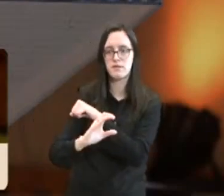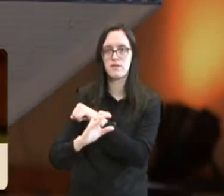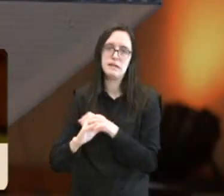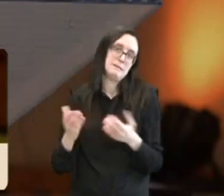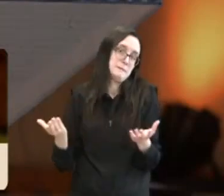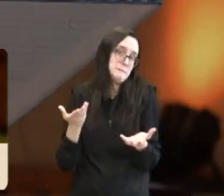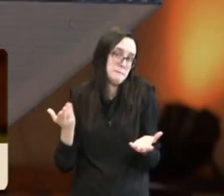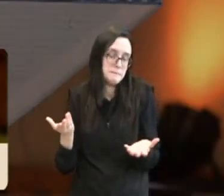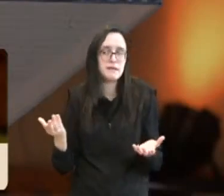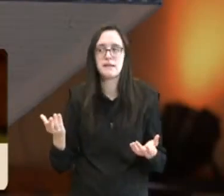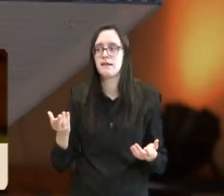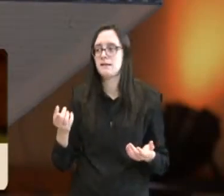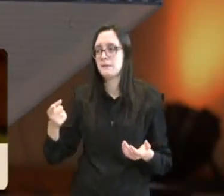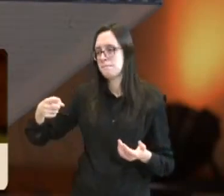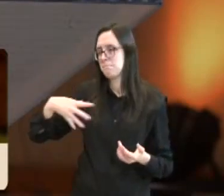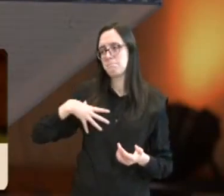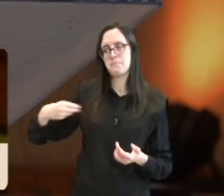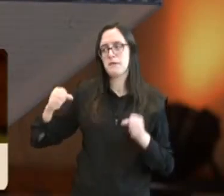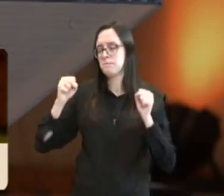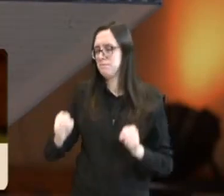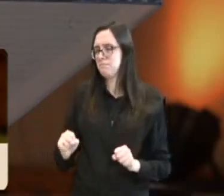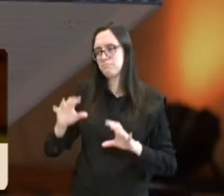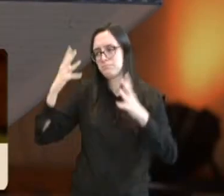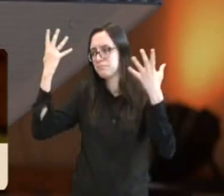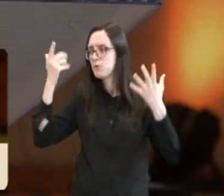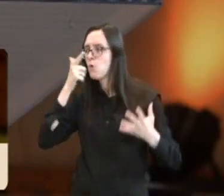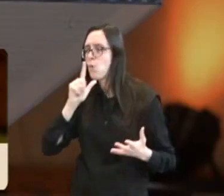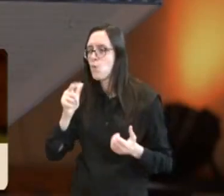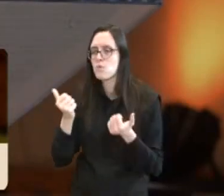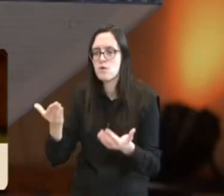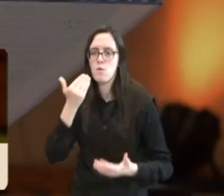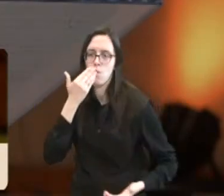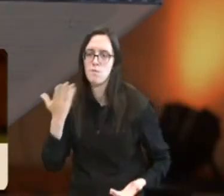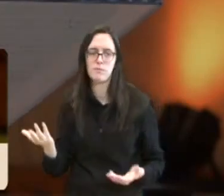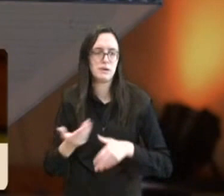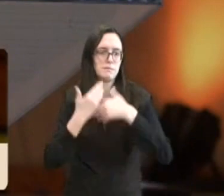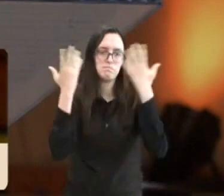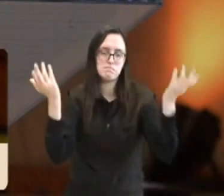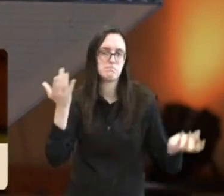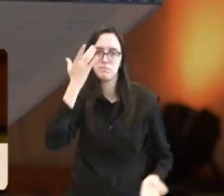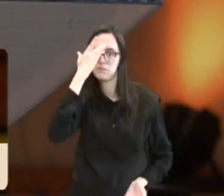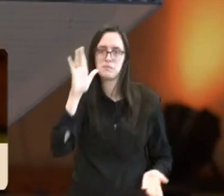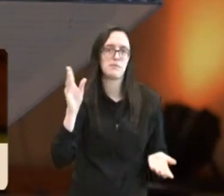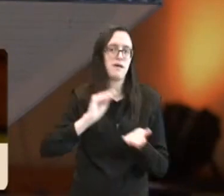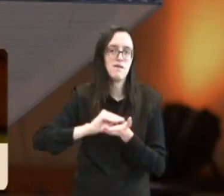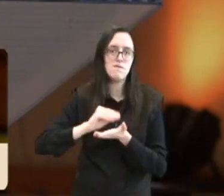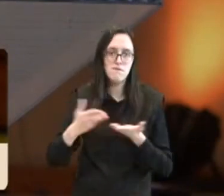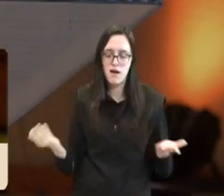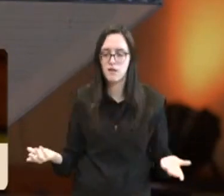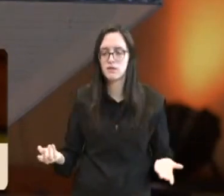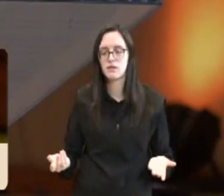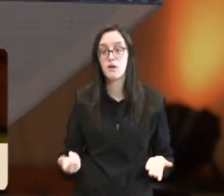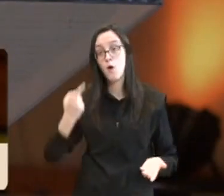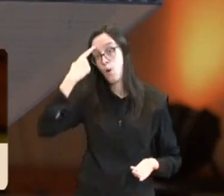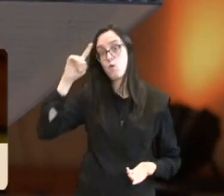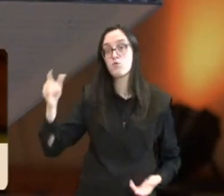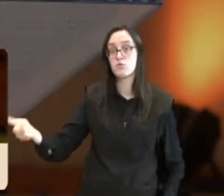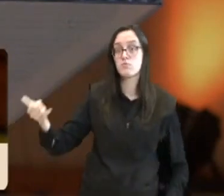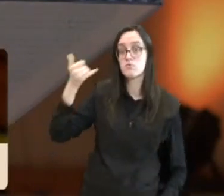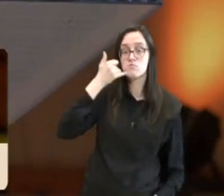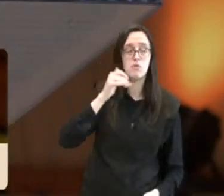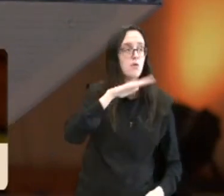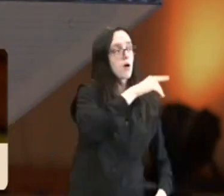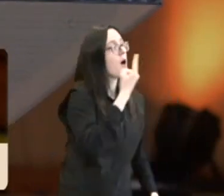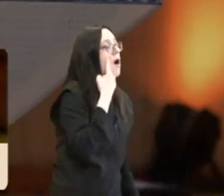passar fome, vão, sei lá. Bom, Um dia ele me ligou e disse: pastor, a fulana está